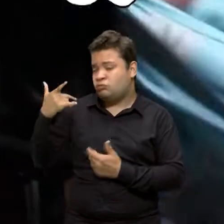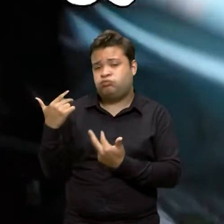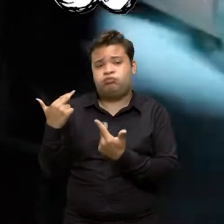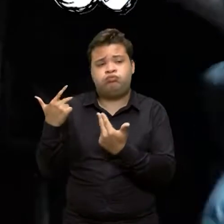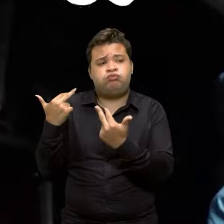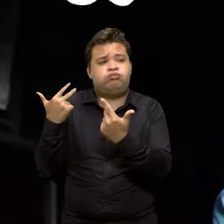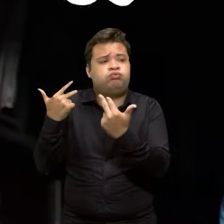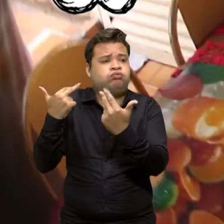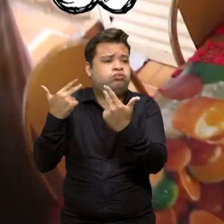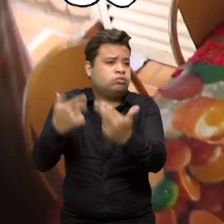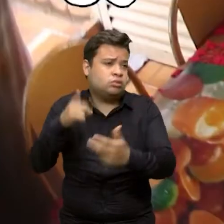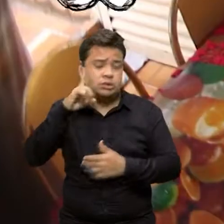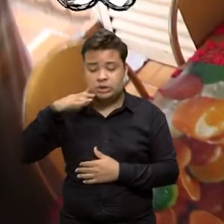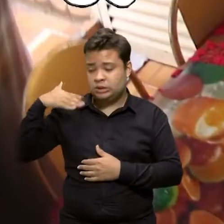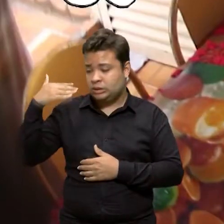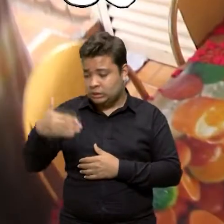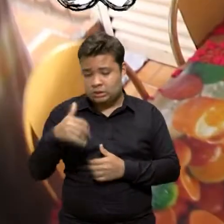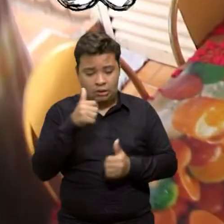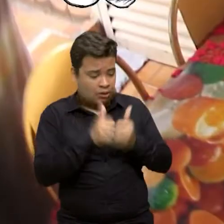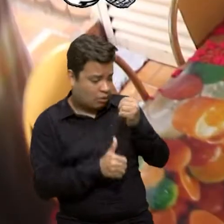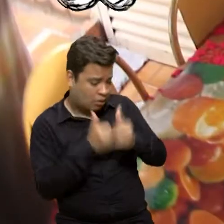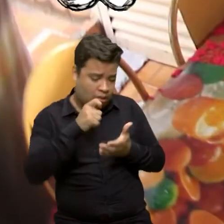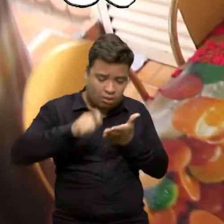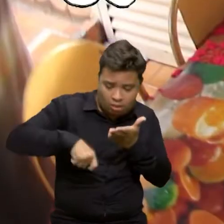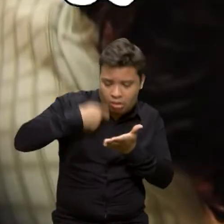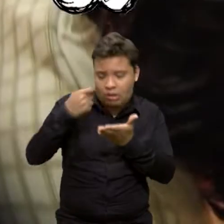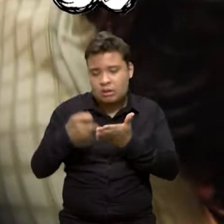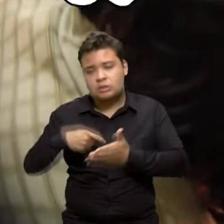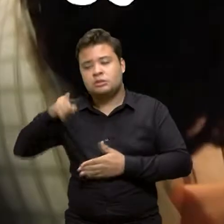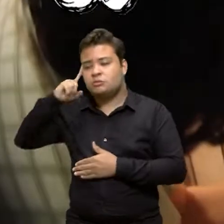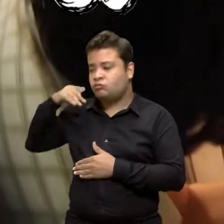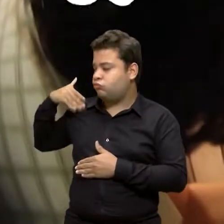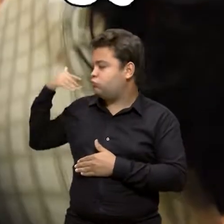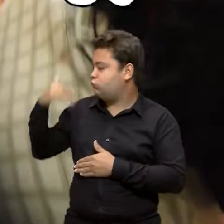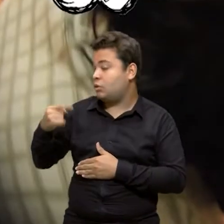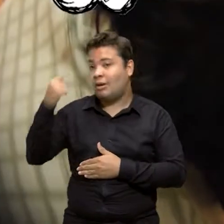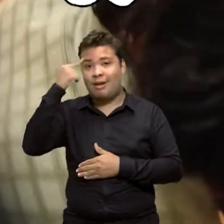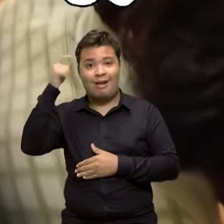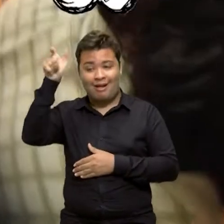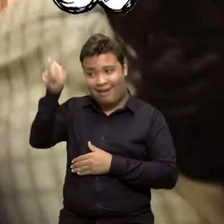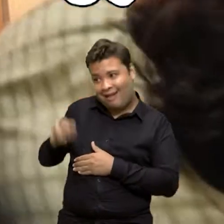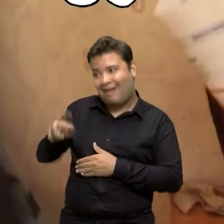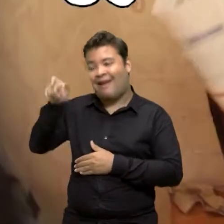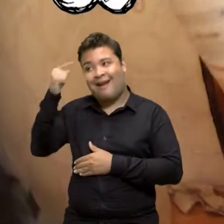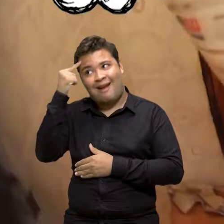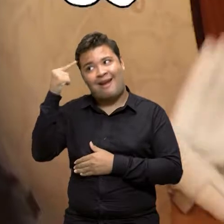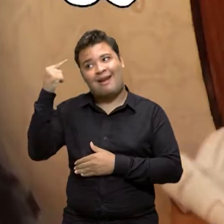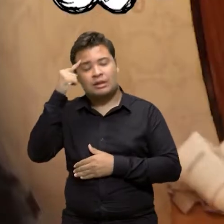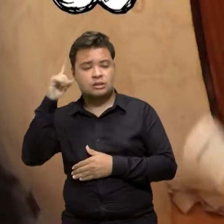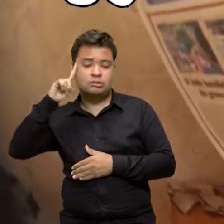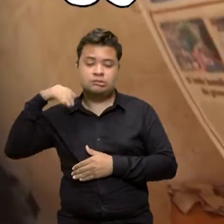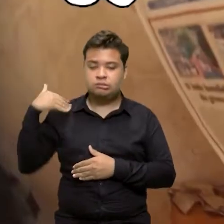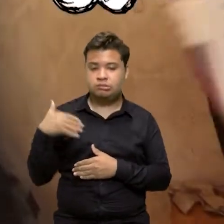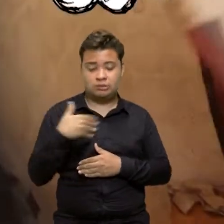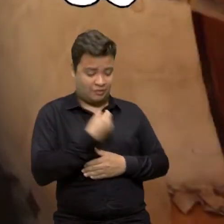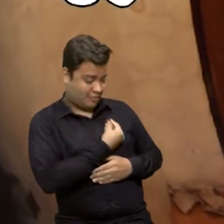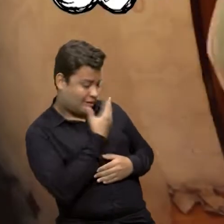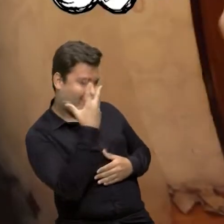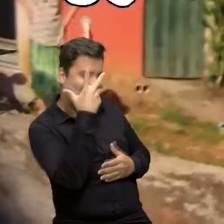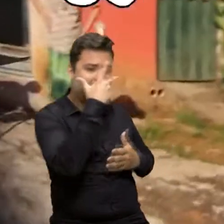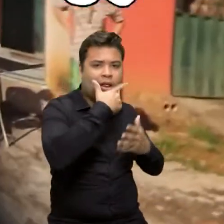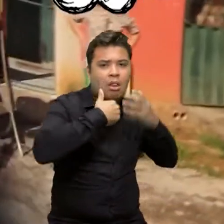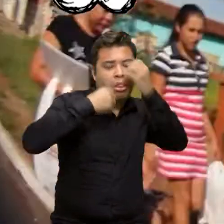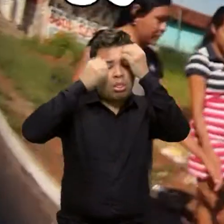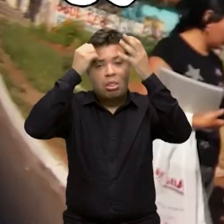a mesma novela. Todo dia cara arroz na panela. Todo dia eu sempre penso nela. Todo dia esqueço que a vida é